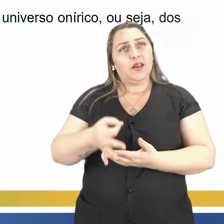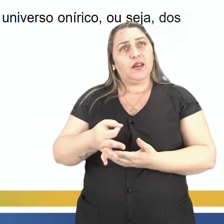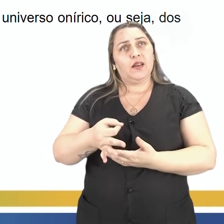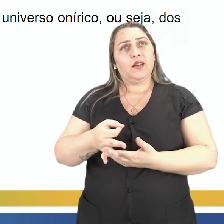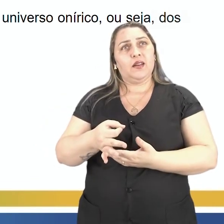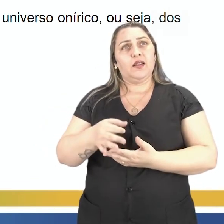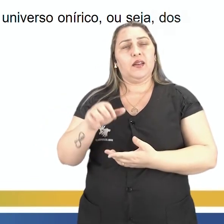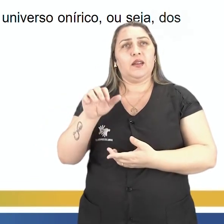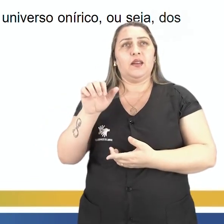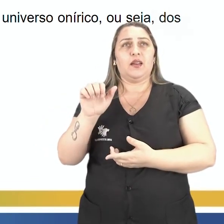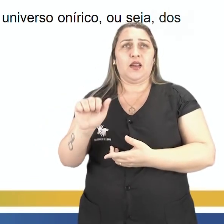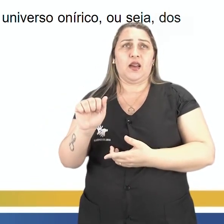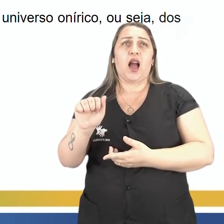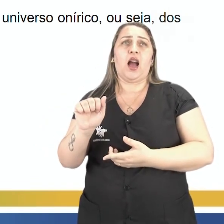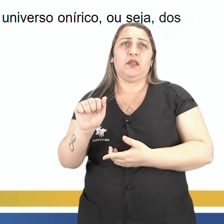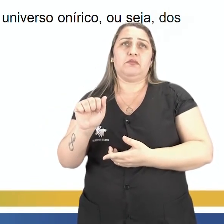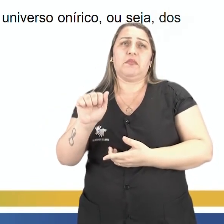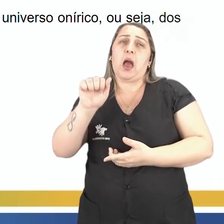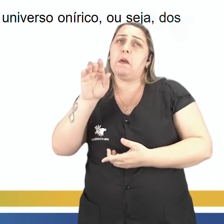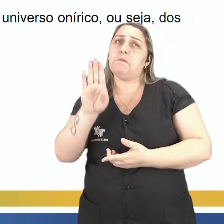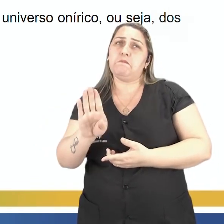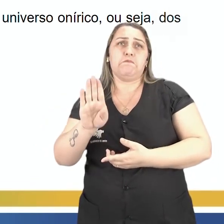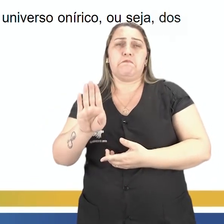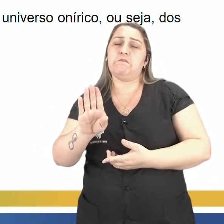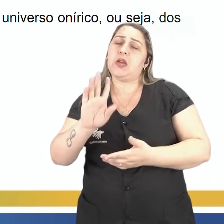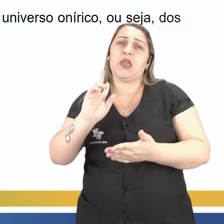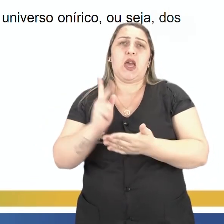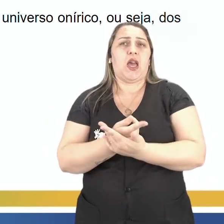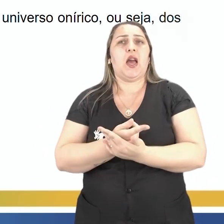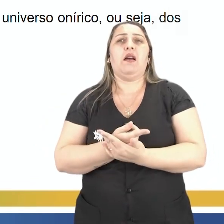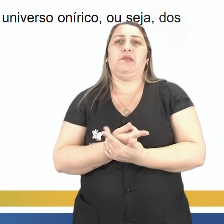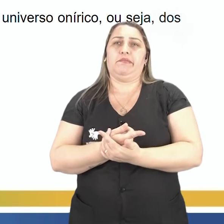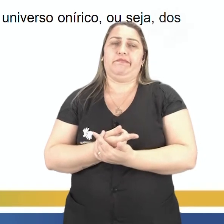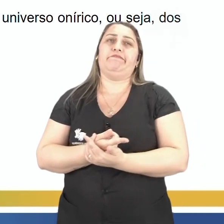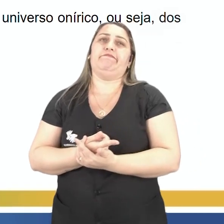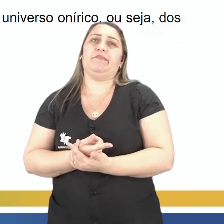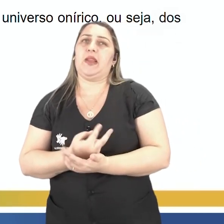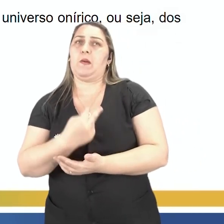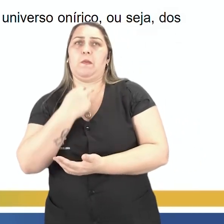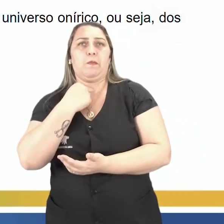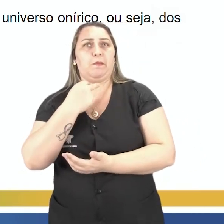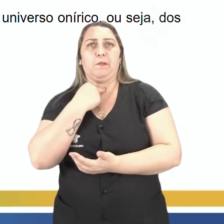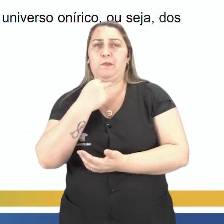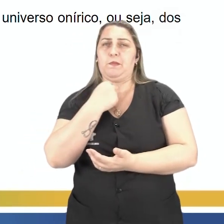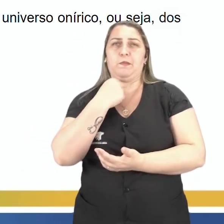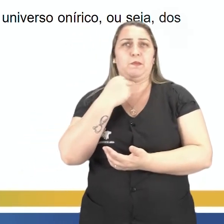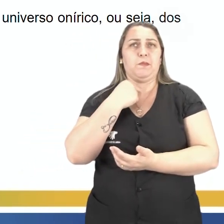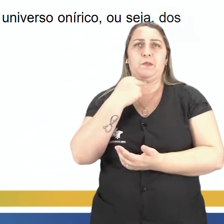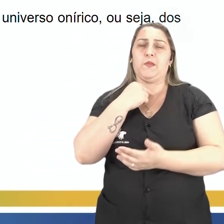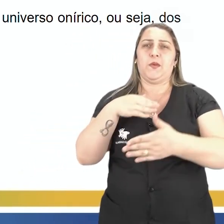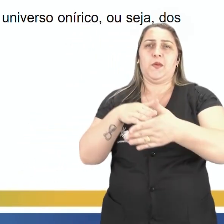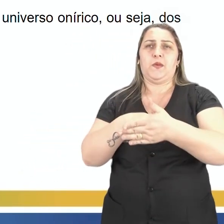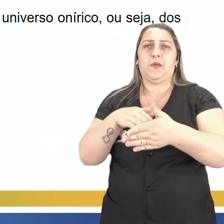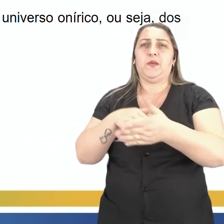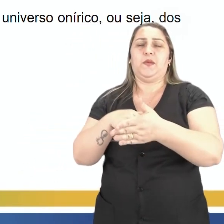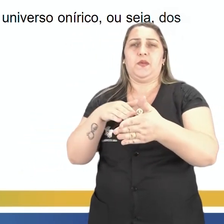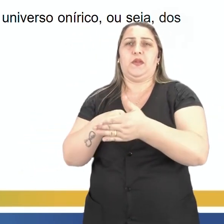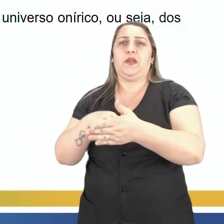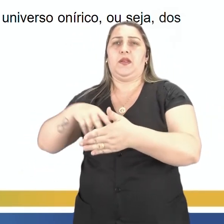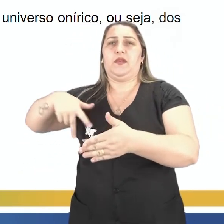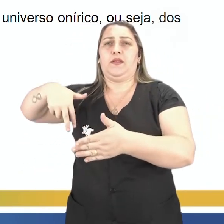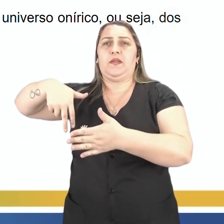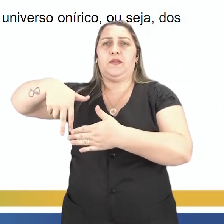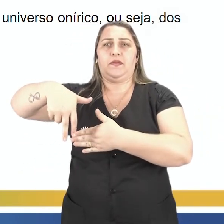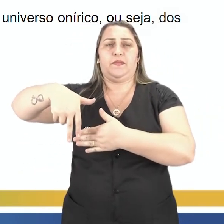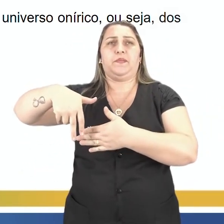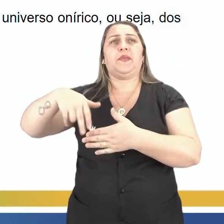seria a A. A B não é correta, por quê? Porque os elementos da obra não podem ser considerados obstáculos, uma vez que as pessoas estão passando pelo